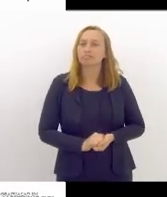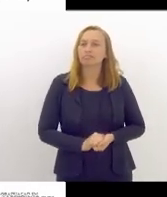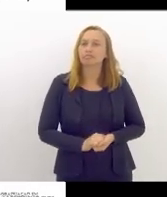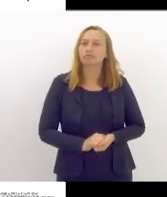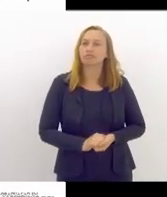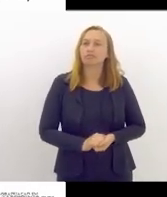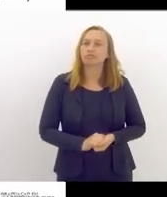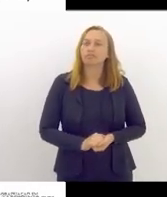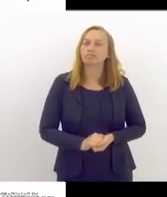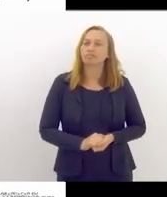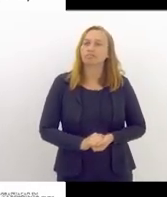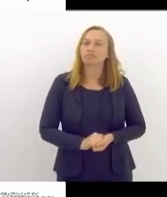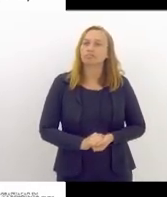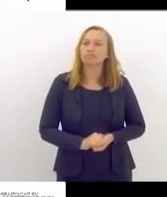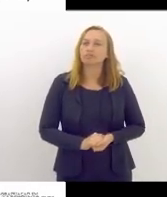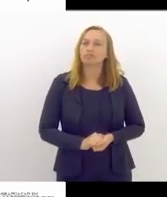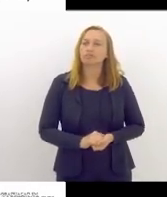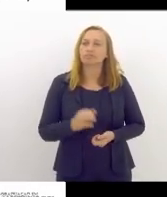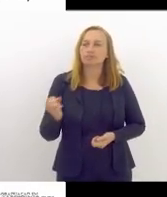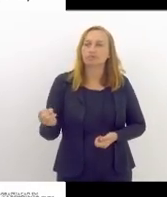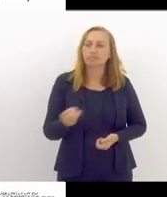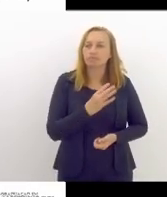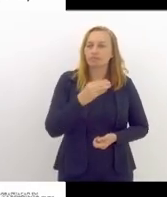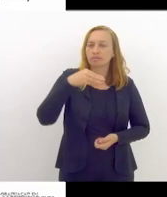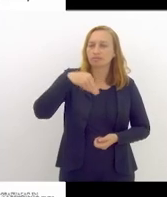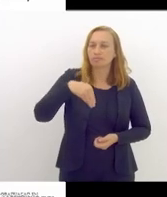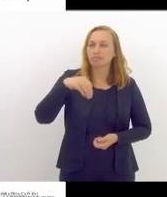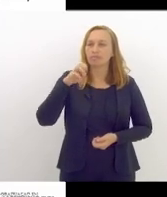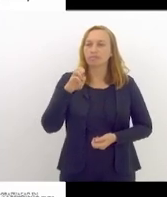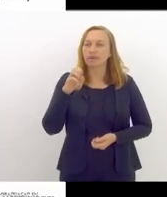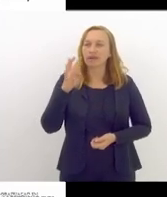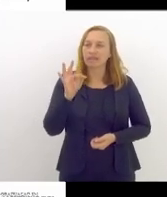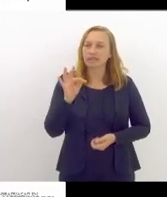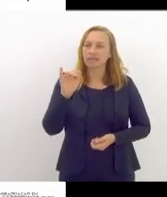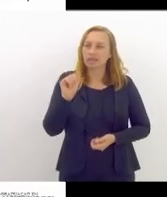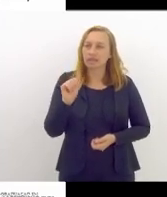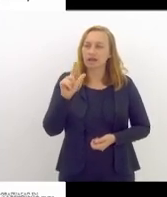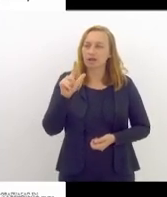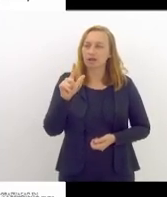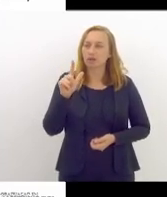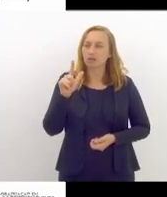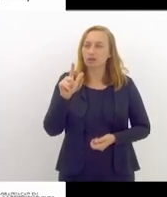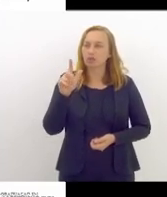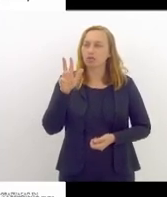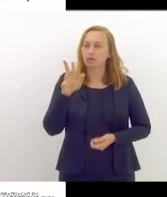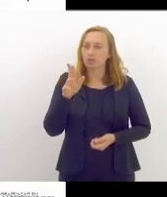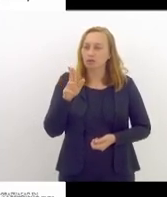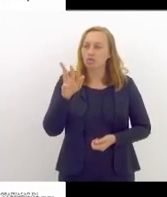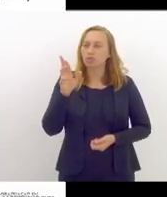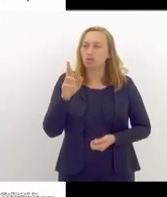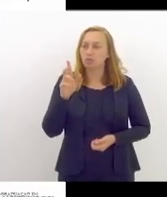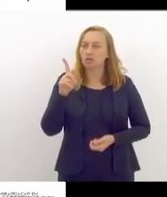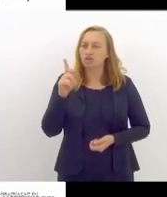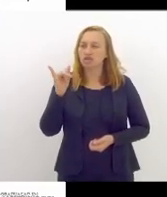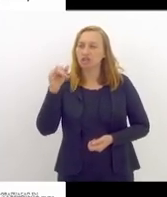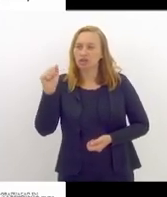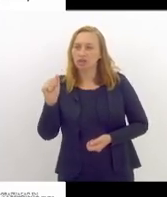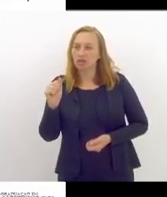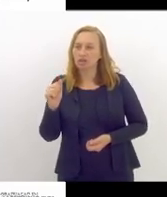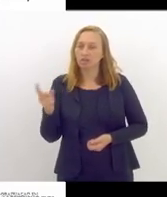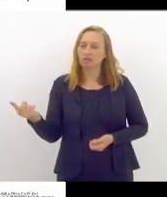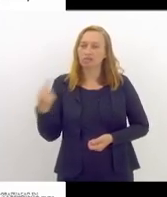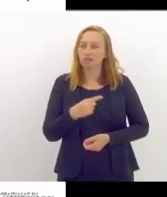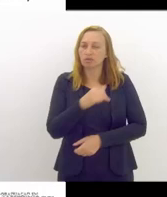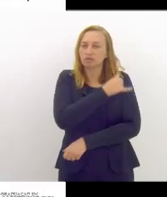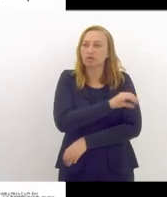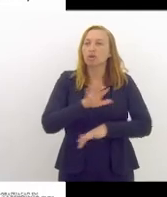é uma nova Metalúrgica vier para o Rio de Janeiro qual o impacto no uso de energia elétrica que